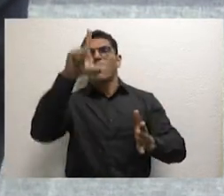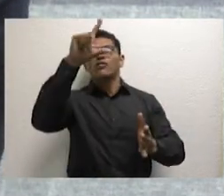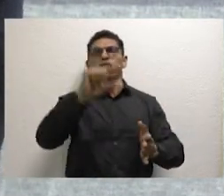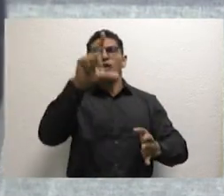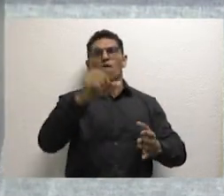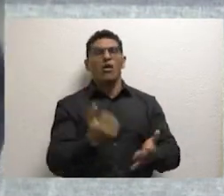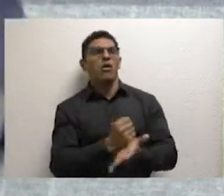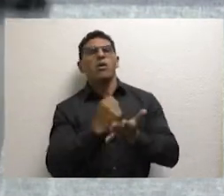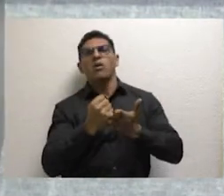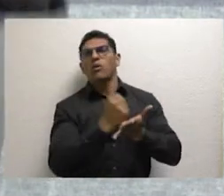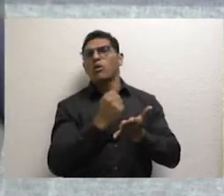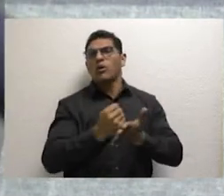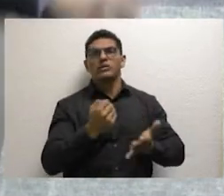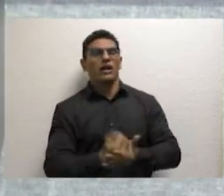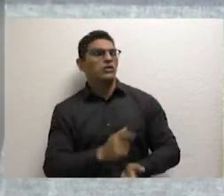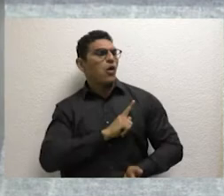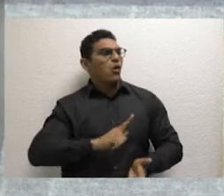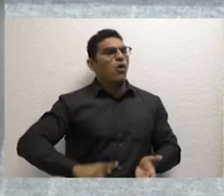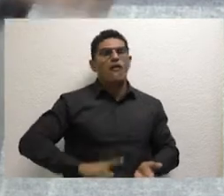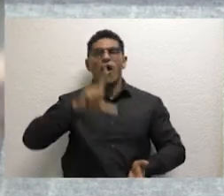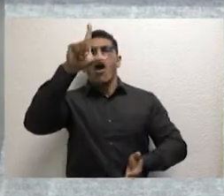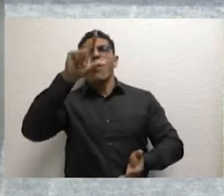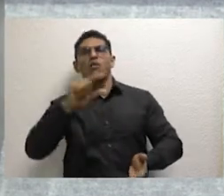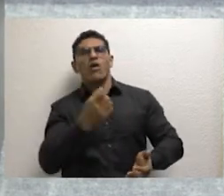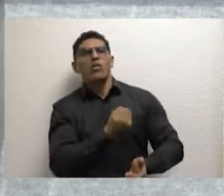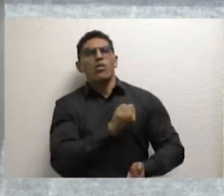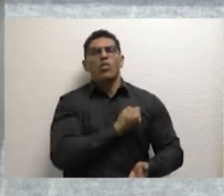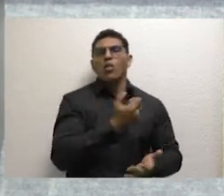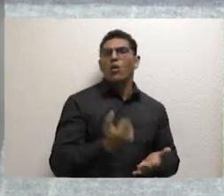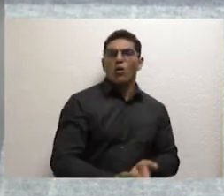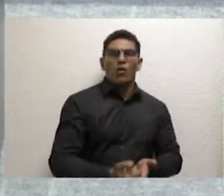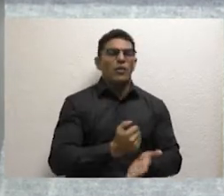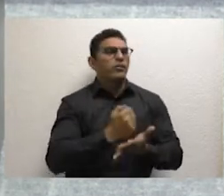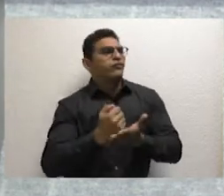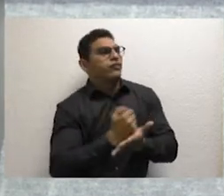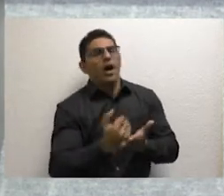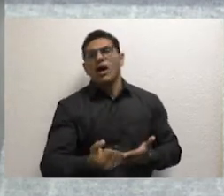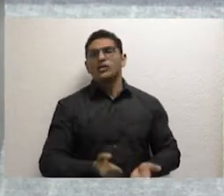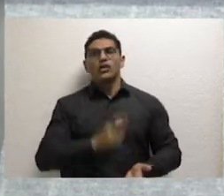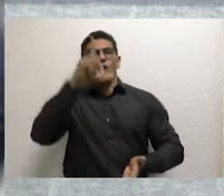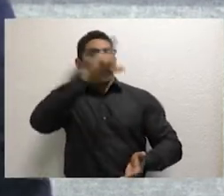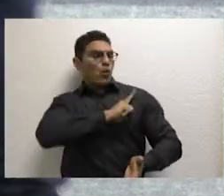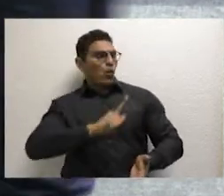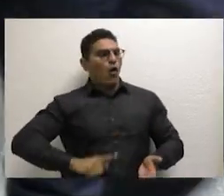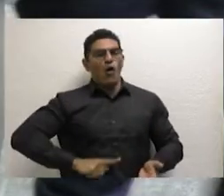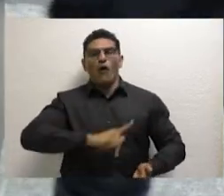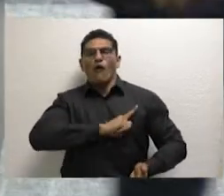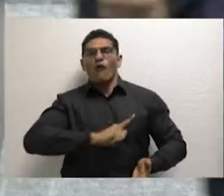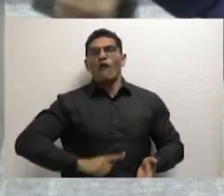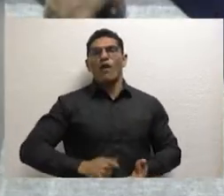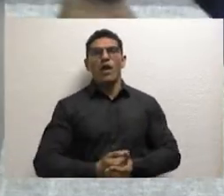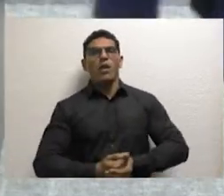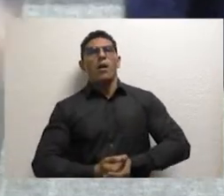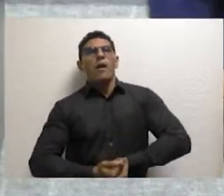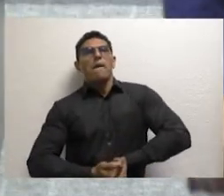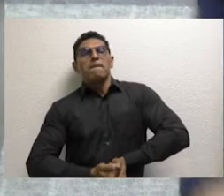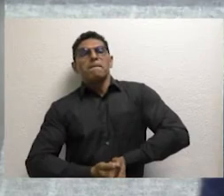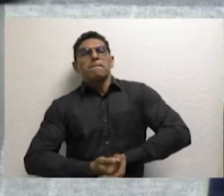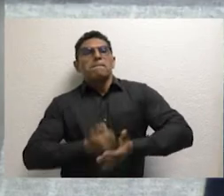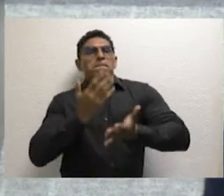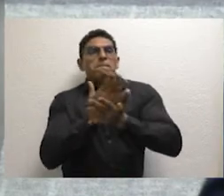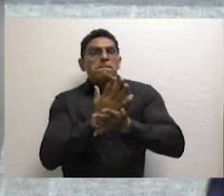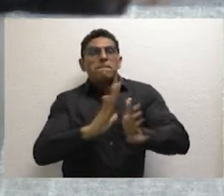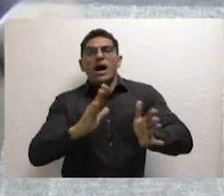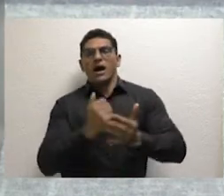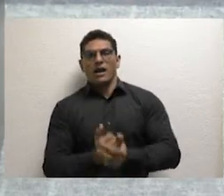contratos se o governo diminuir o número de nomeações se o governo parar de brincar com o dinheiro público de fazer